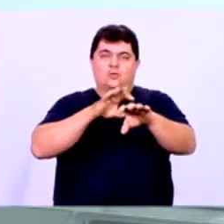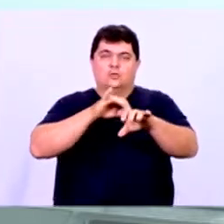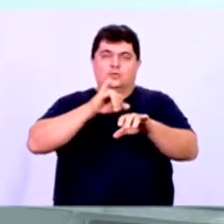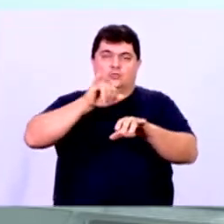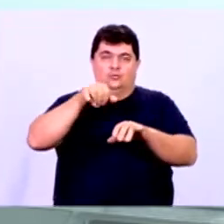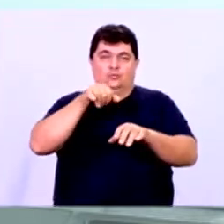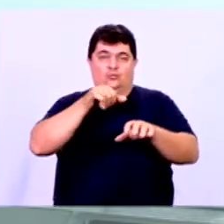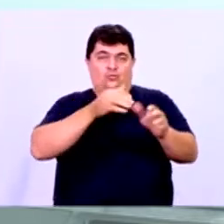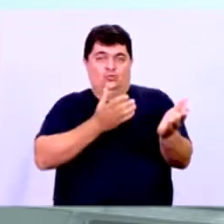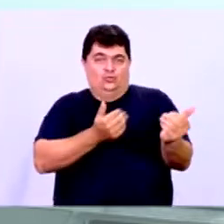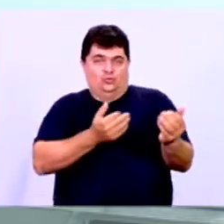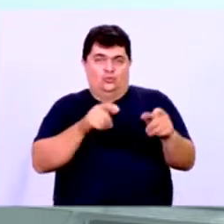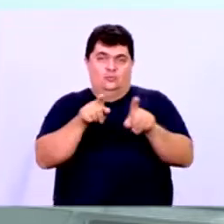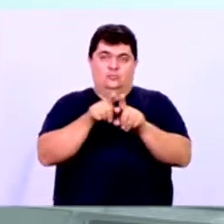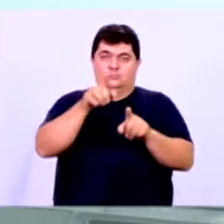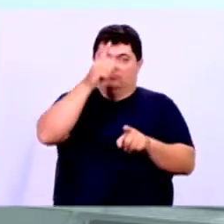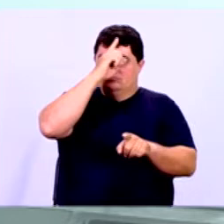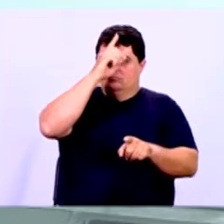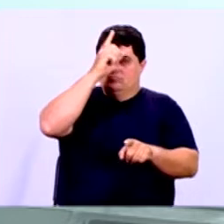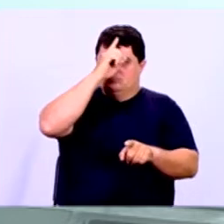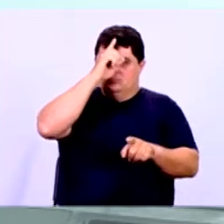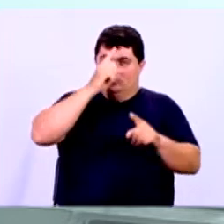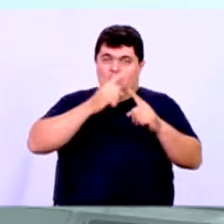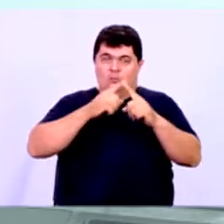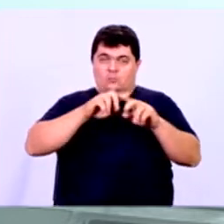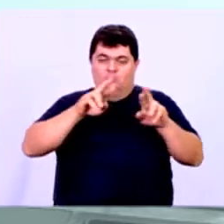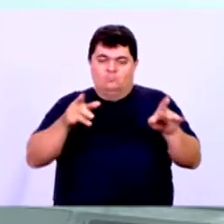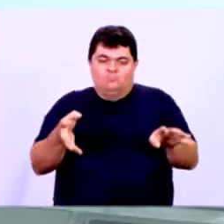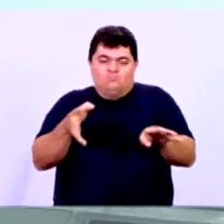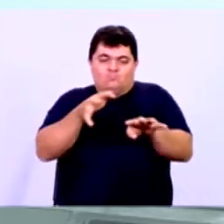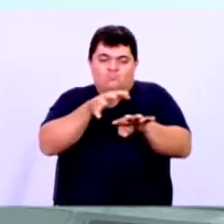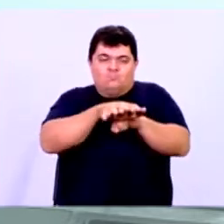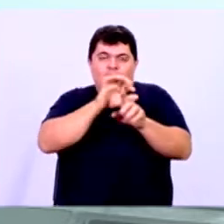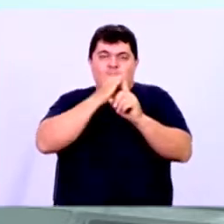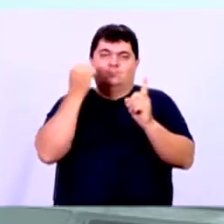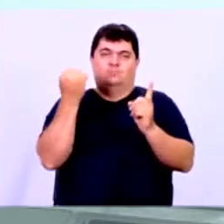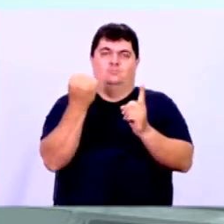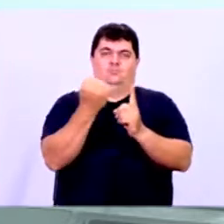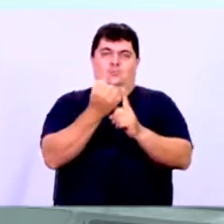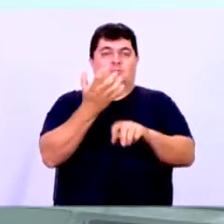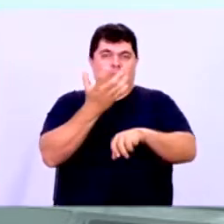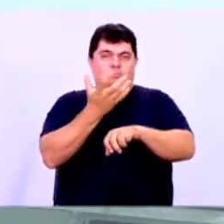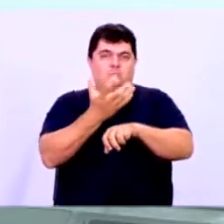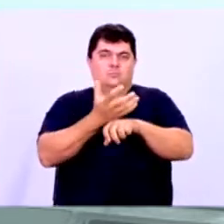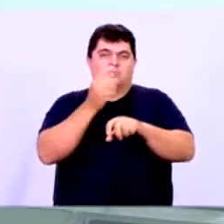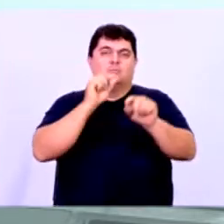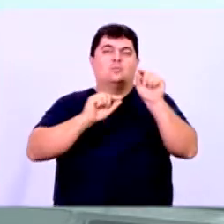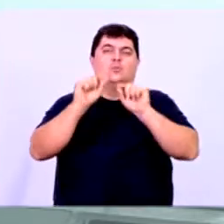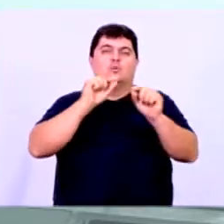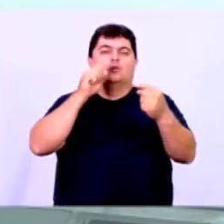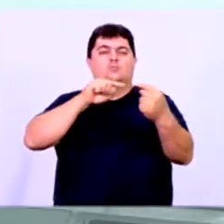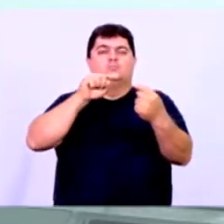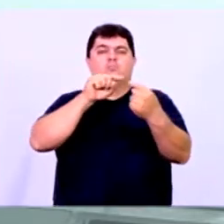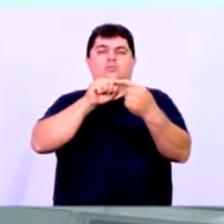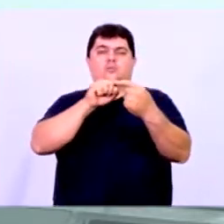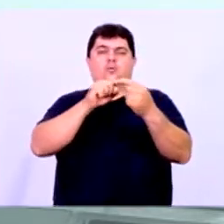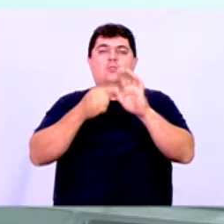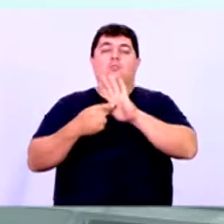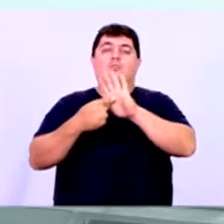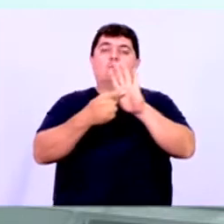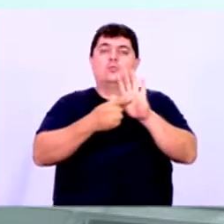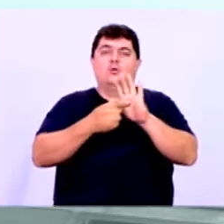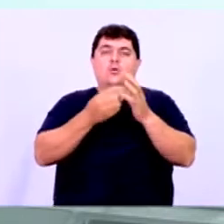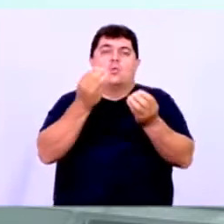Jovens e Adultos na Diversidade e Inclusão Social. Essa disciplina tem a finalidade de lhe mostrar